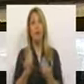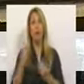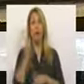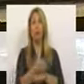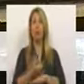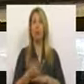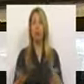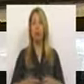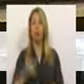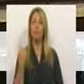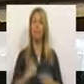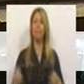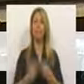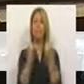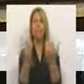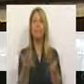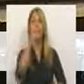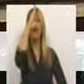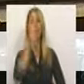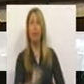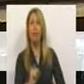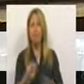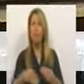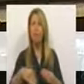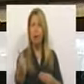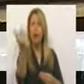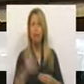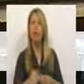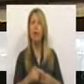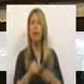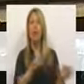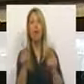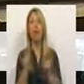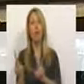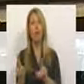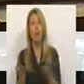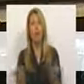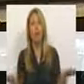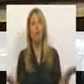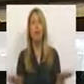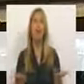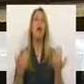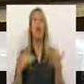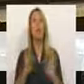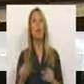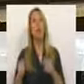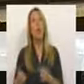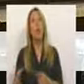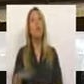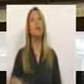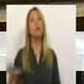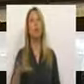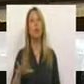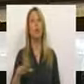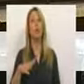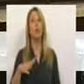nós desafiamos o Governo a ir mais longe em muitas dessas reformas. Mas, noutros casos, temos medo que a linguagem